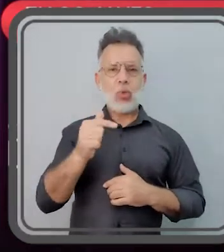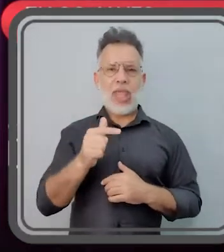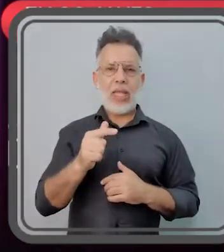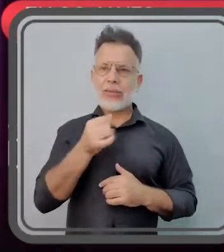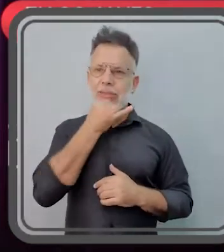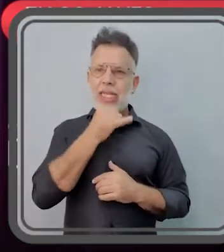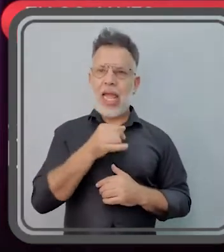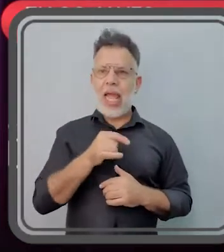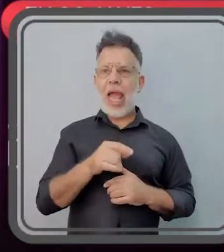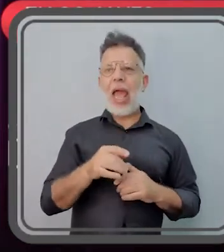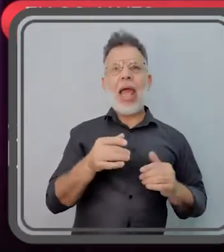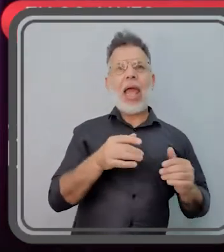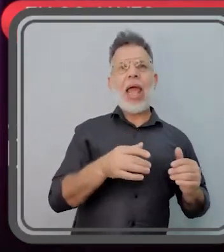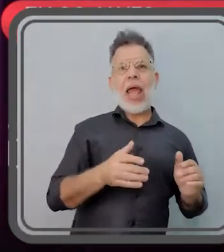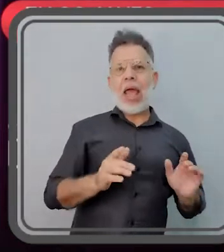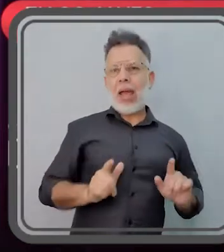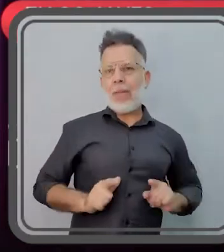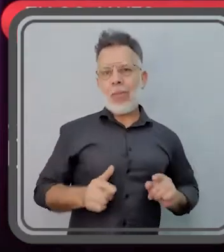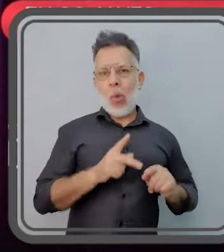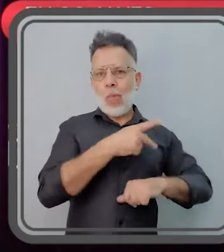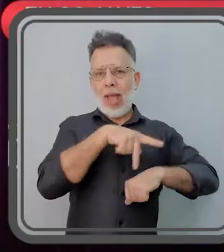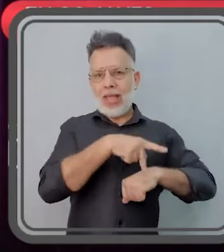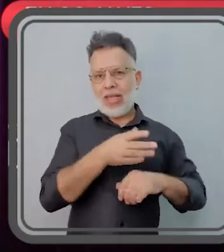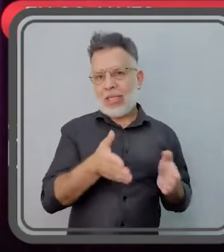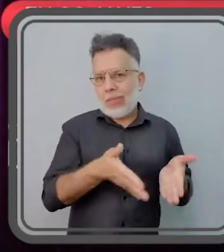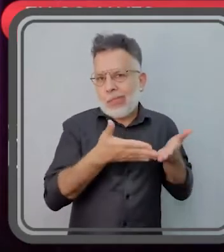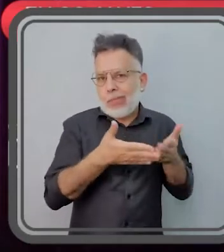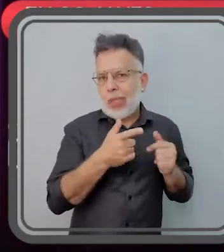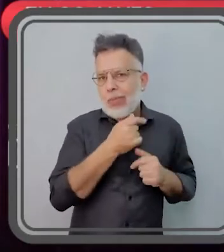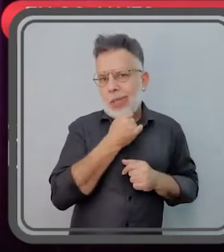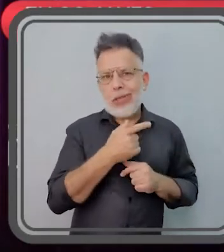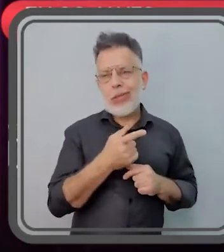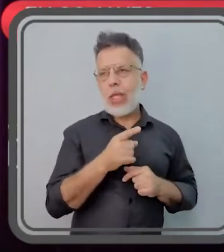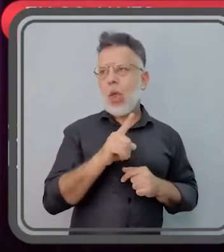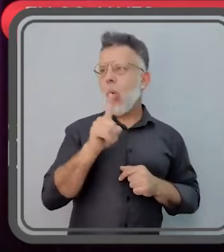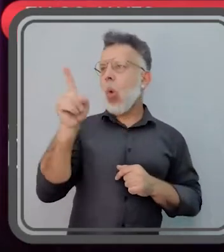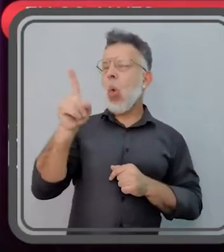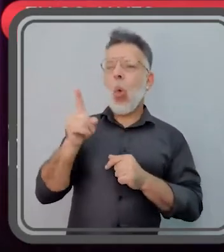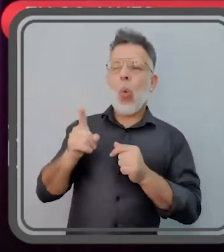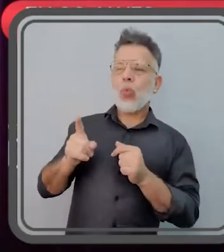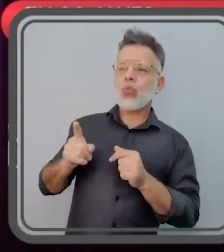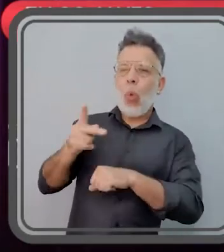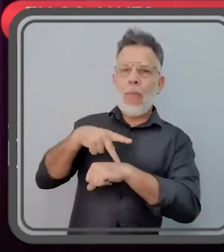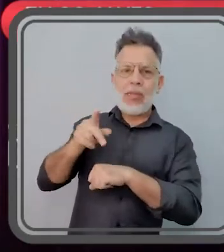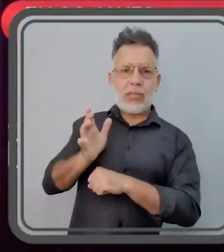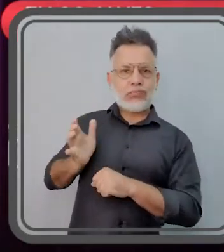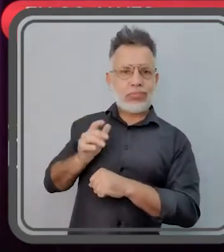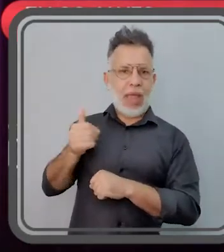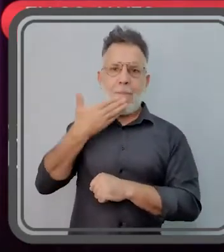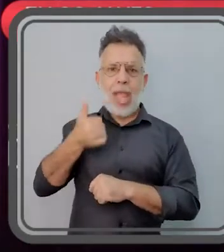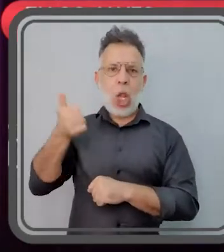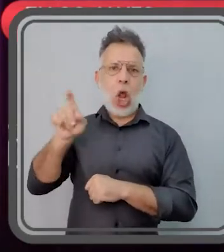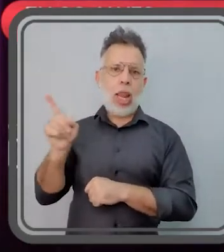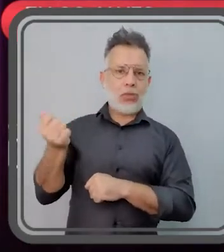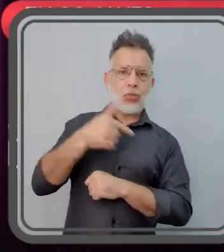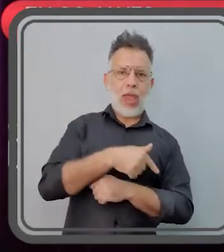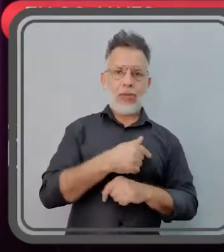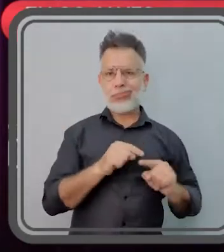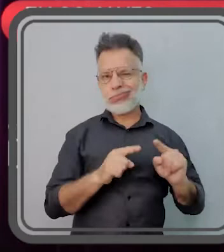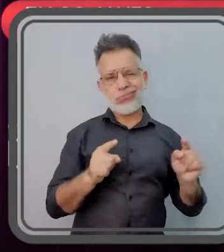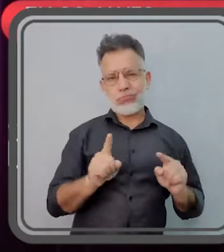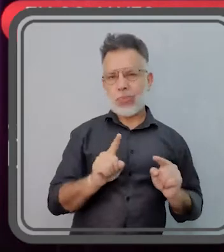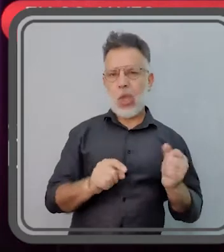história do primo pobre porque eu estou num país, de repente, que não é o da matriz, e eu conto quem está na matriz é melhor tratado, ou tem uma